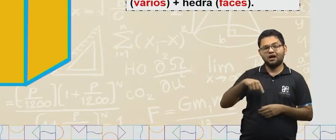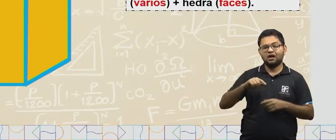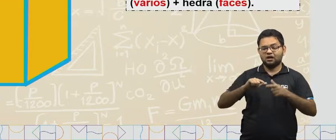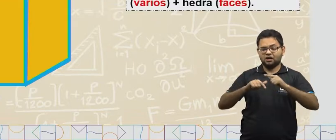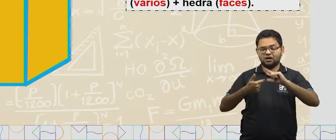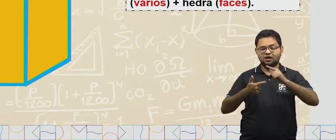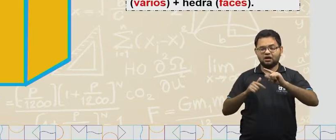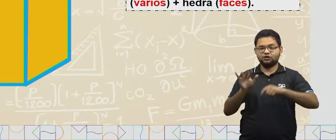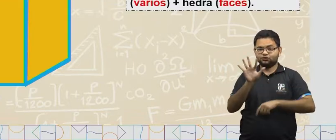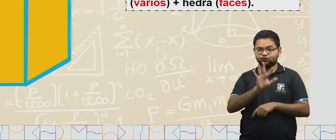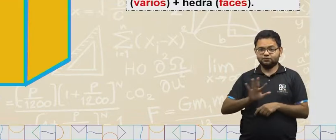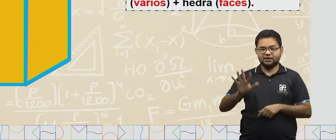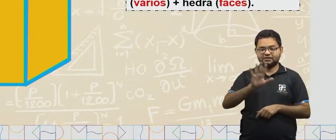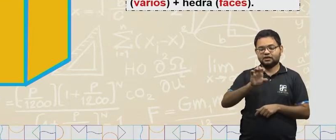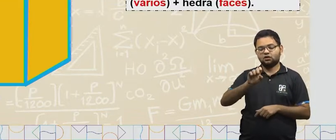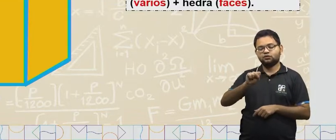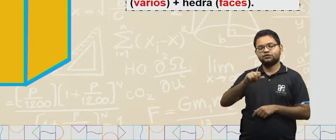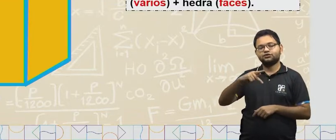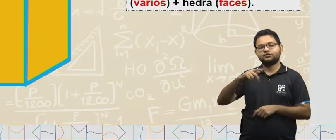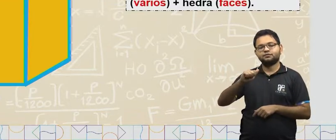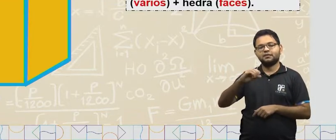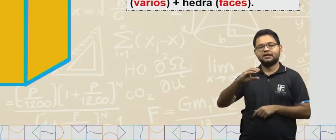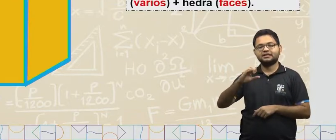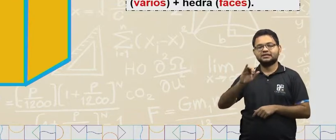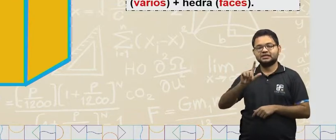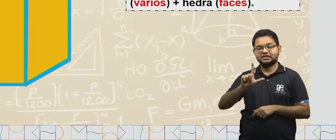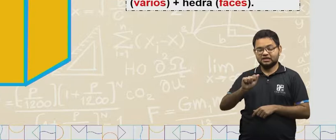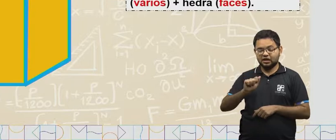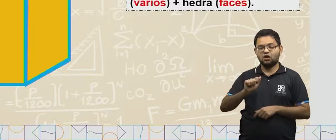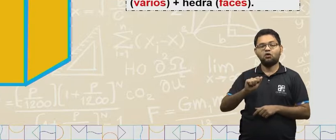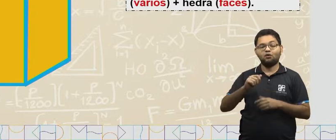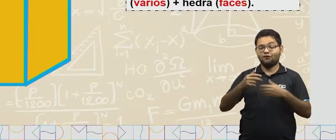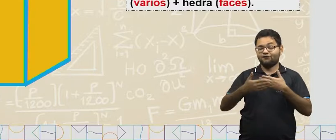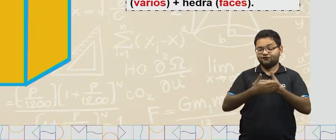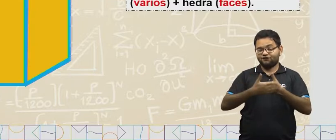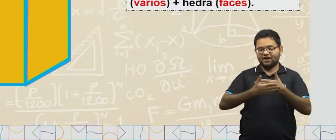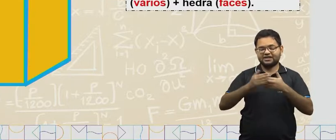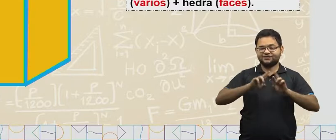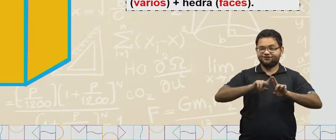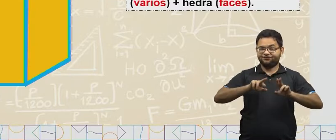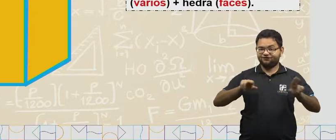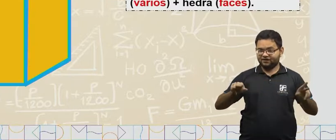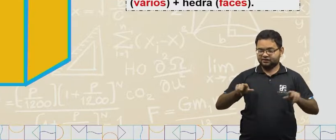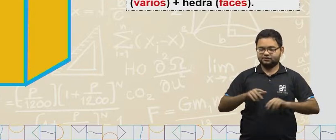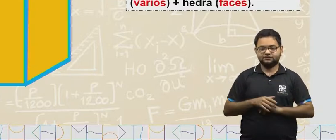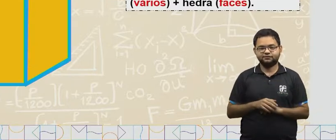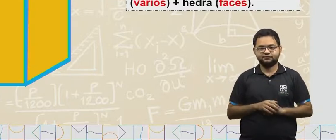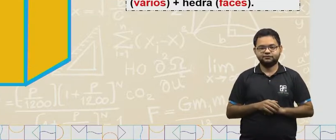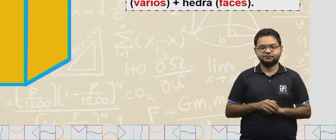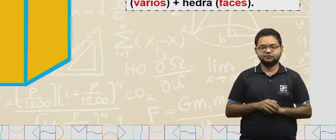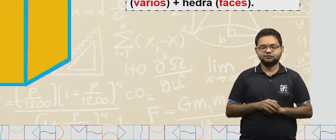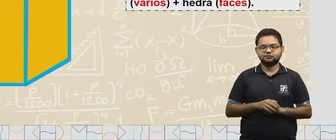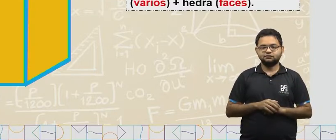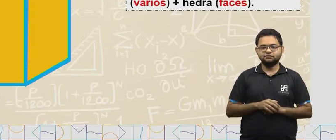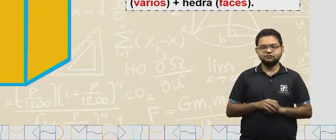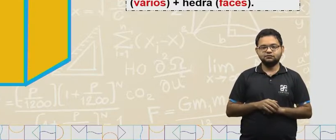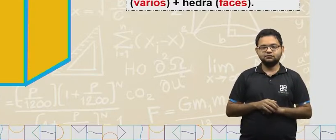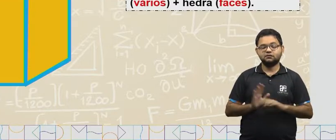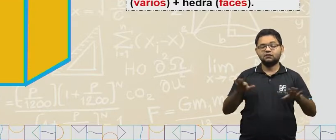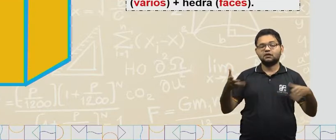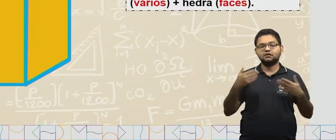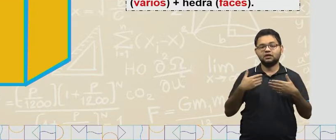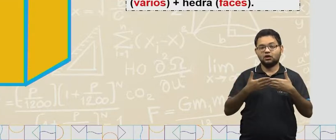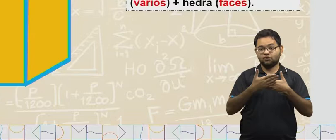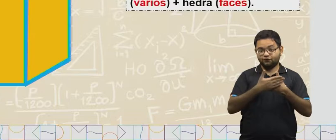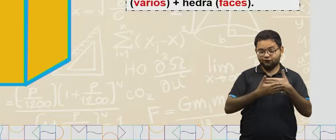geométrico composto por várias faces. Muito bem. Em sua composição, as faces